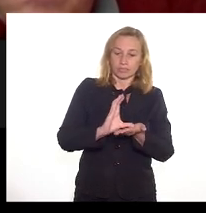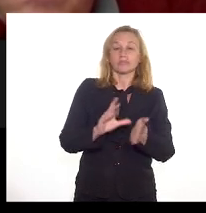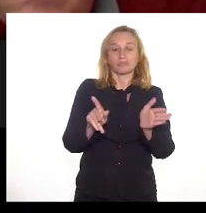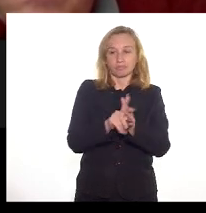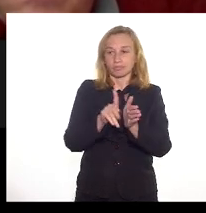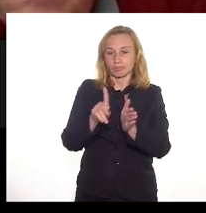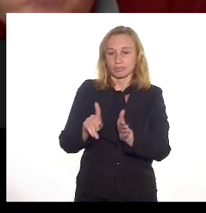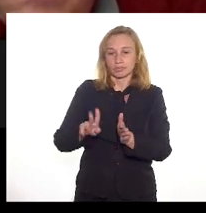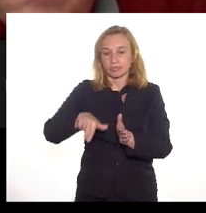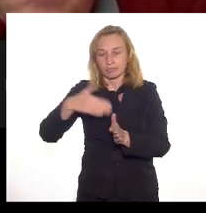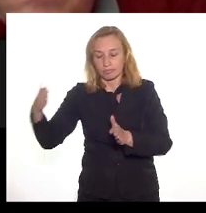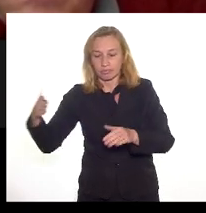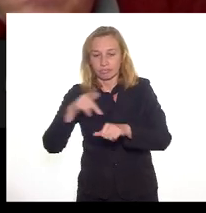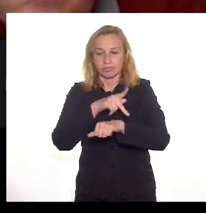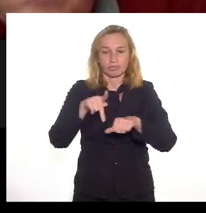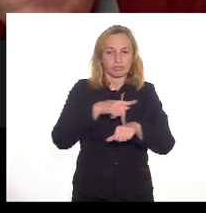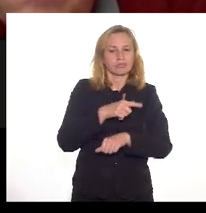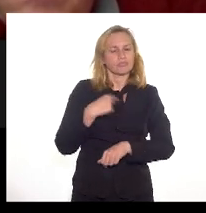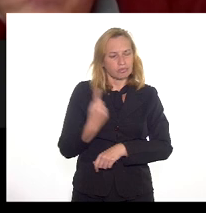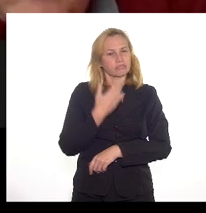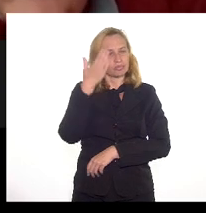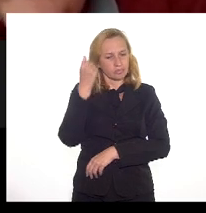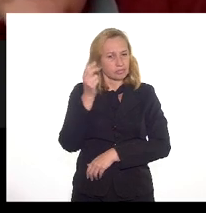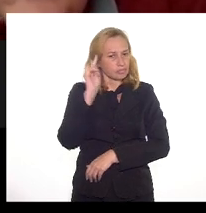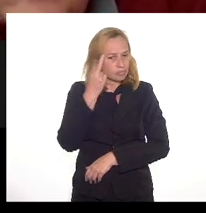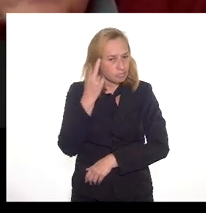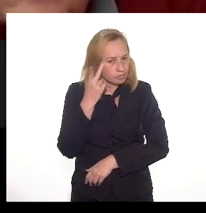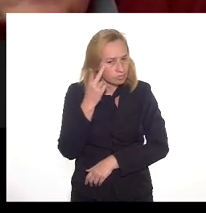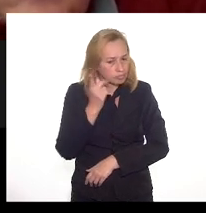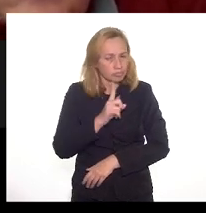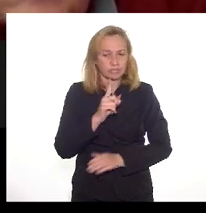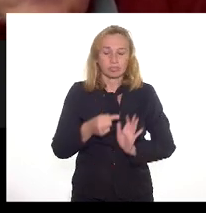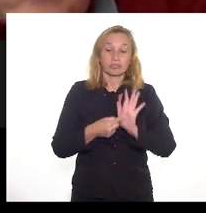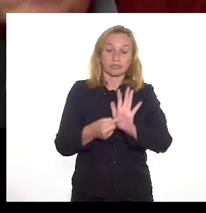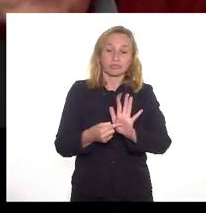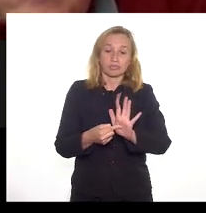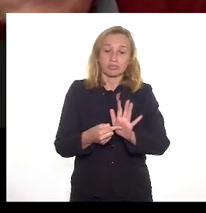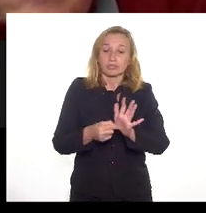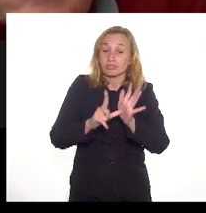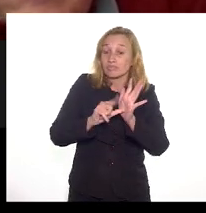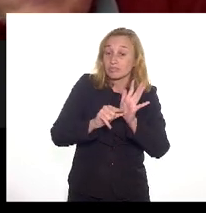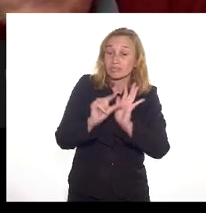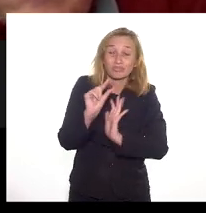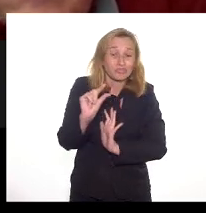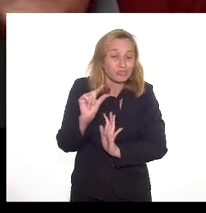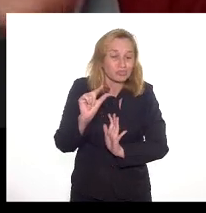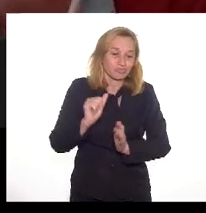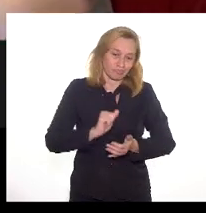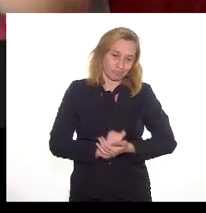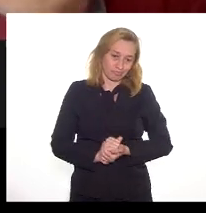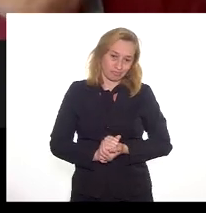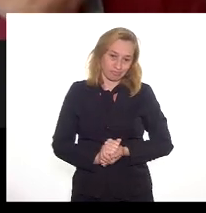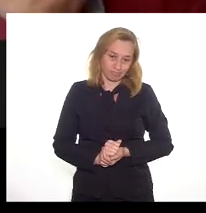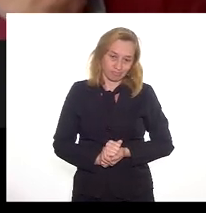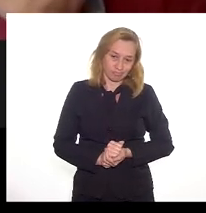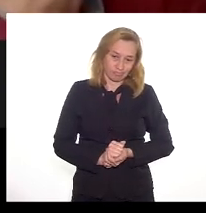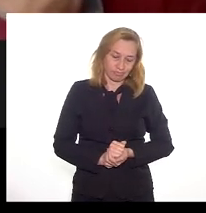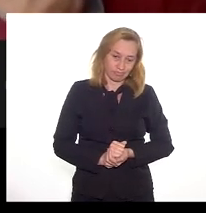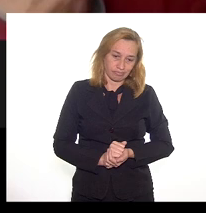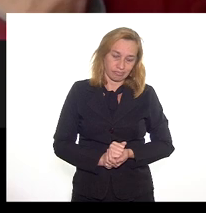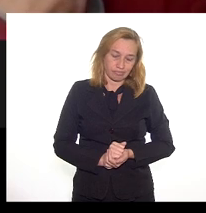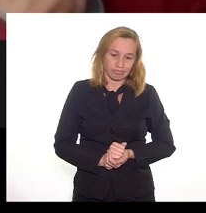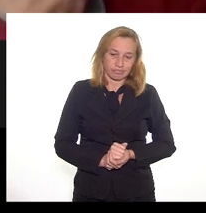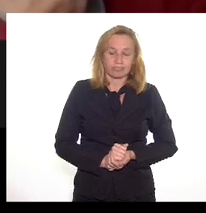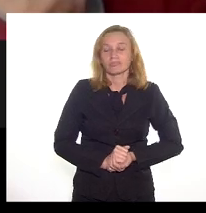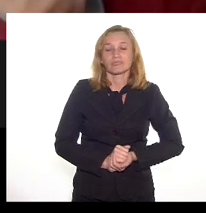história não mostra isso. Nós tivemos atrasos muito relevantes na indústria internacional também, né?